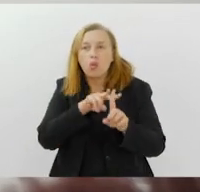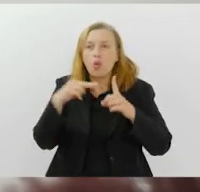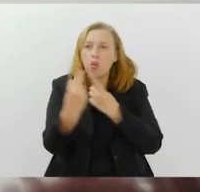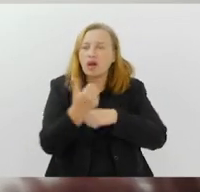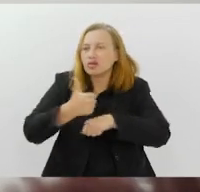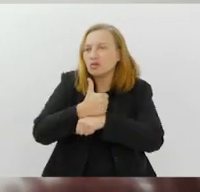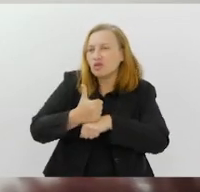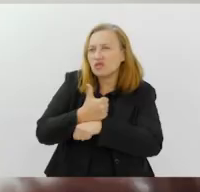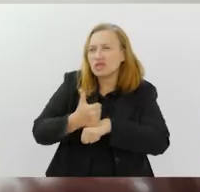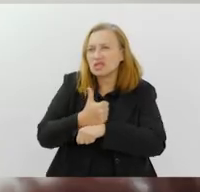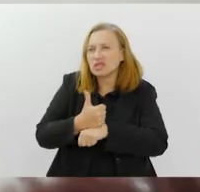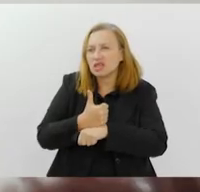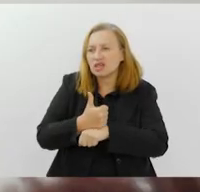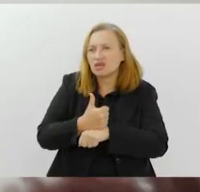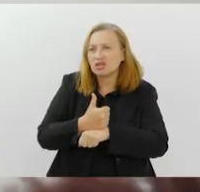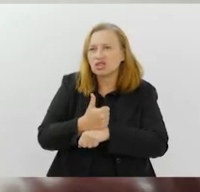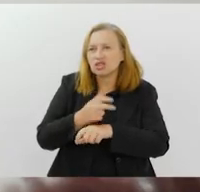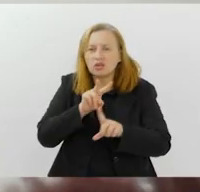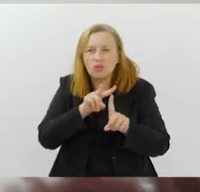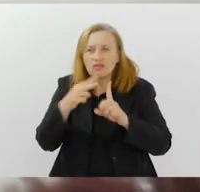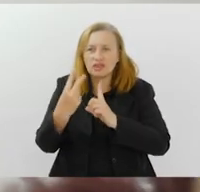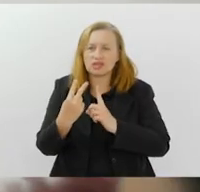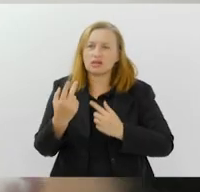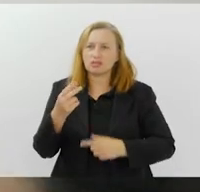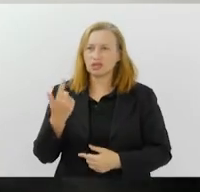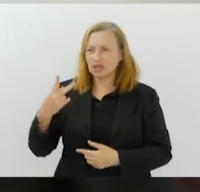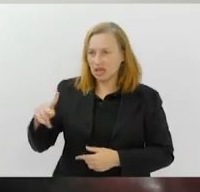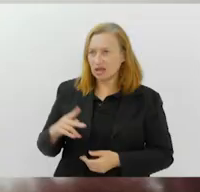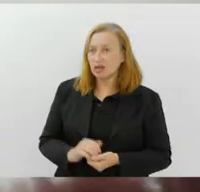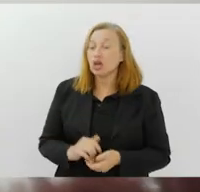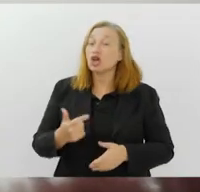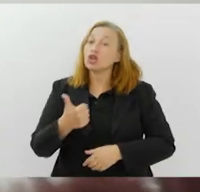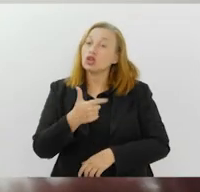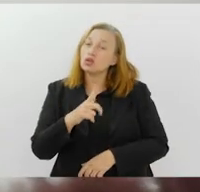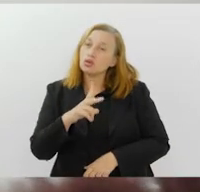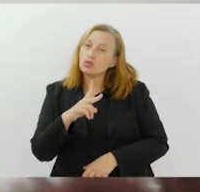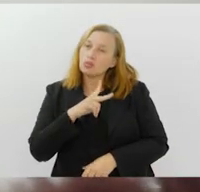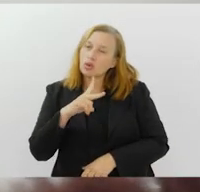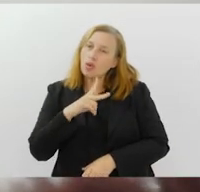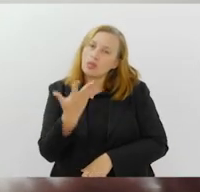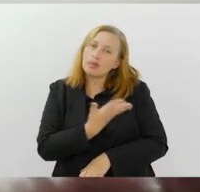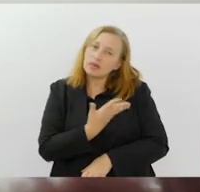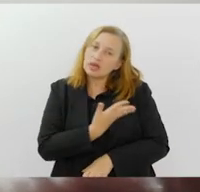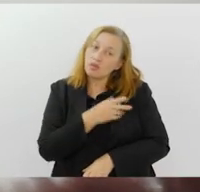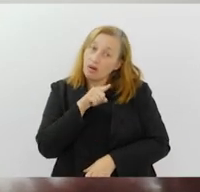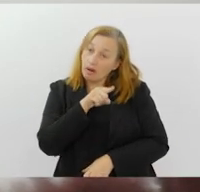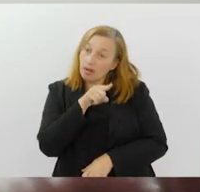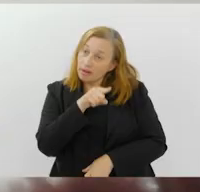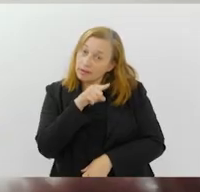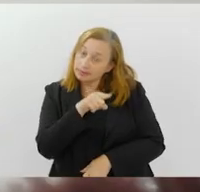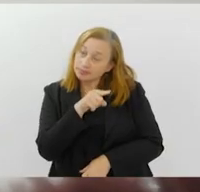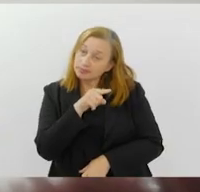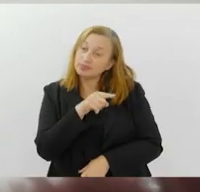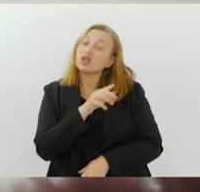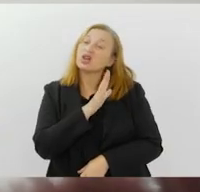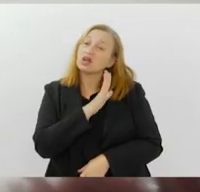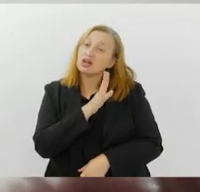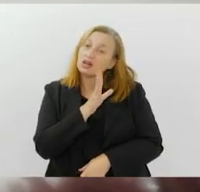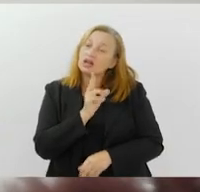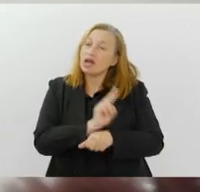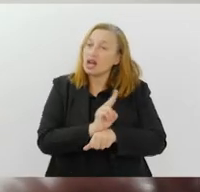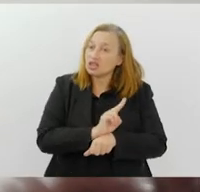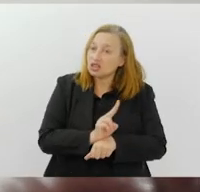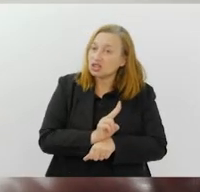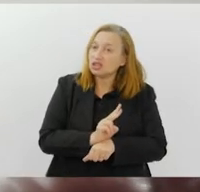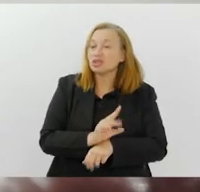com com esse viés e o próprio companheiro ali né Eh agente da Segurança